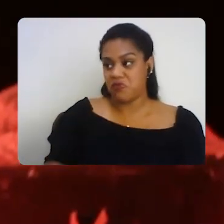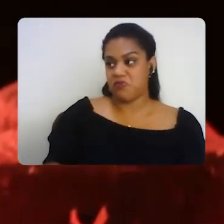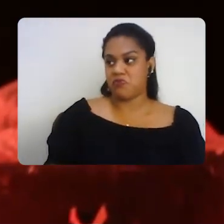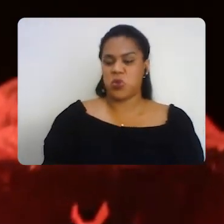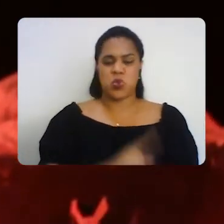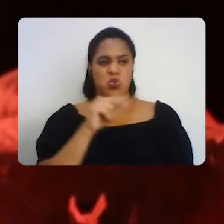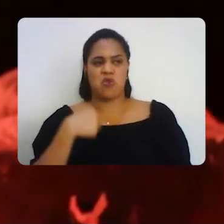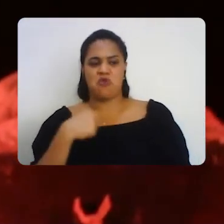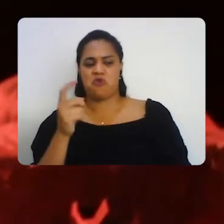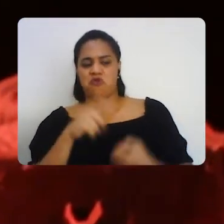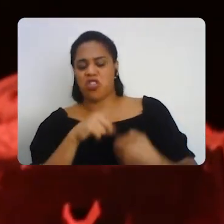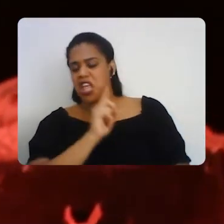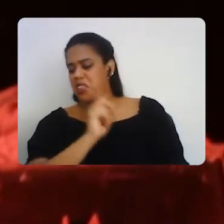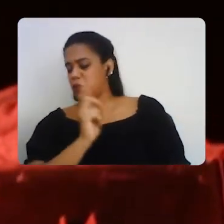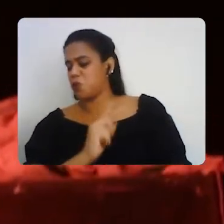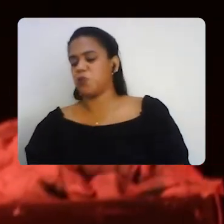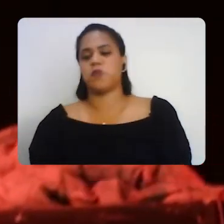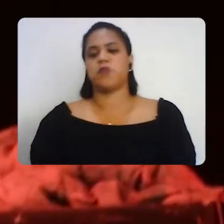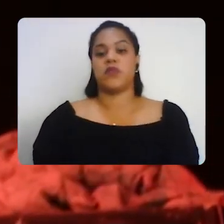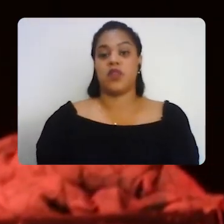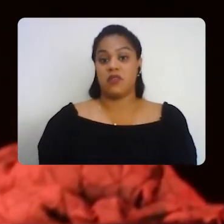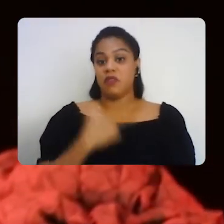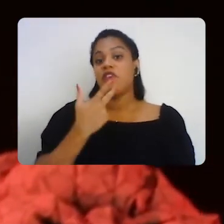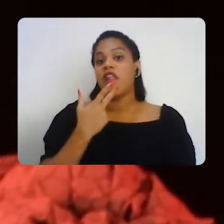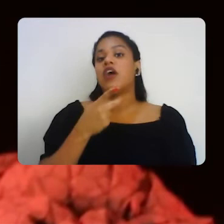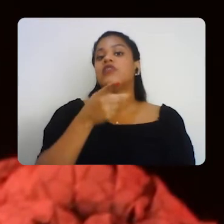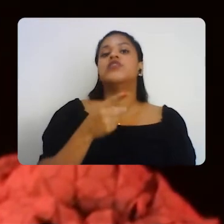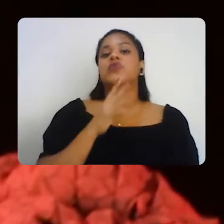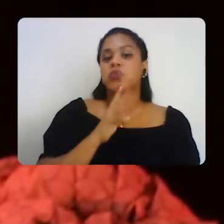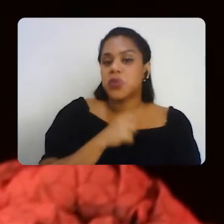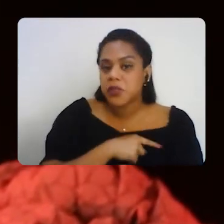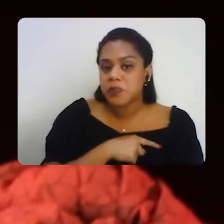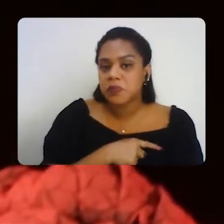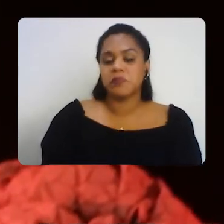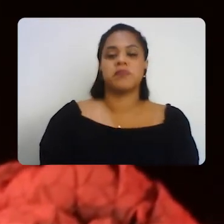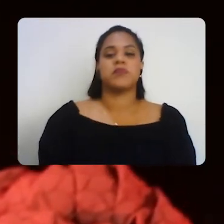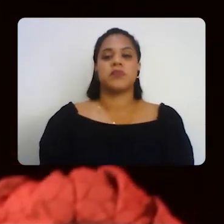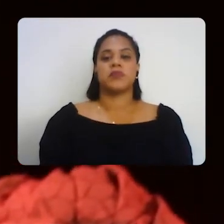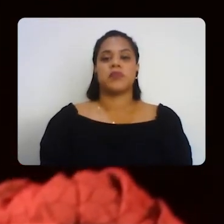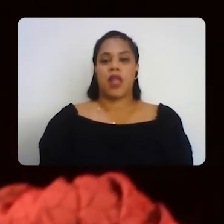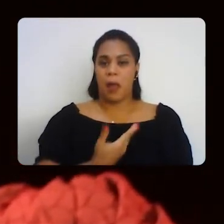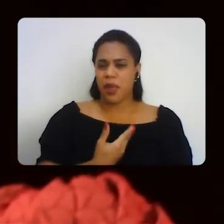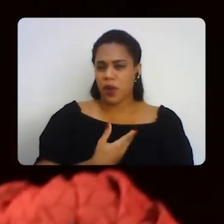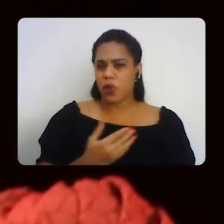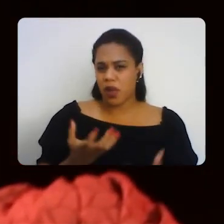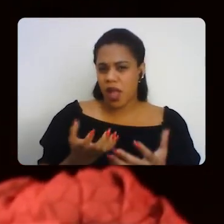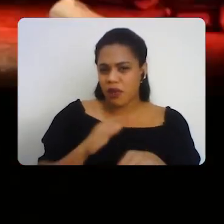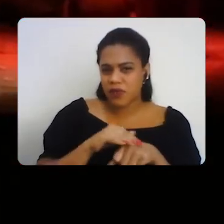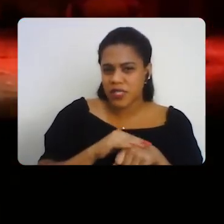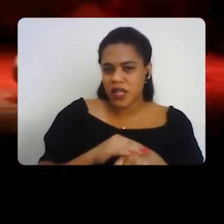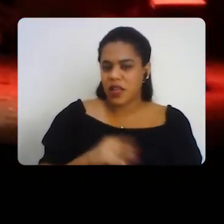negócio, viu? Nunca mais voltei lá. Vou dizer uns negócios pro senhor. De amigo para amigo, pode